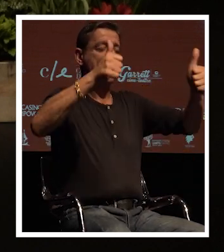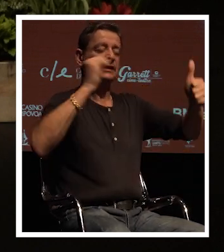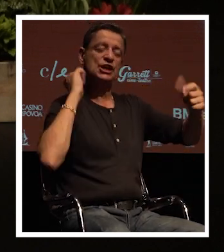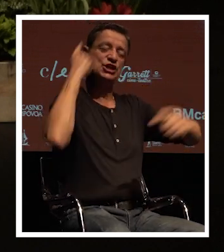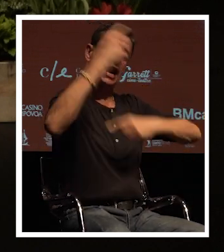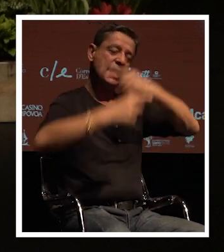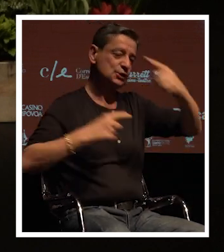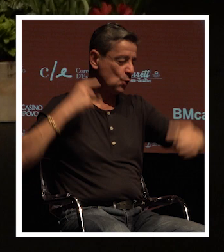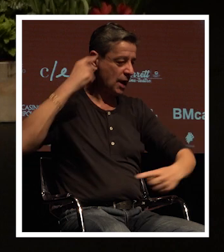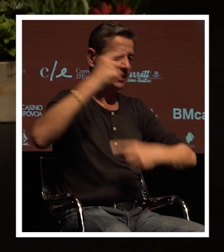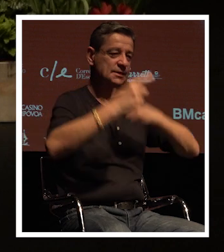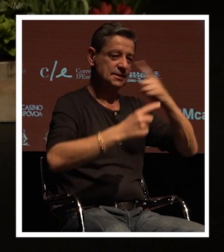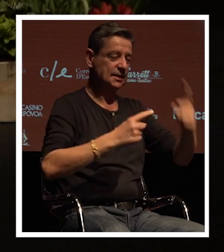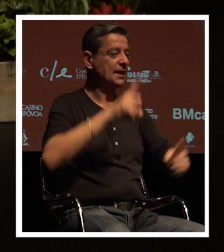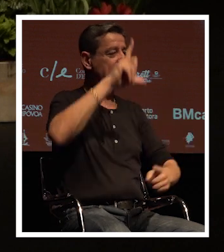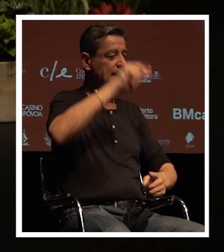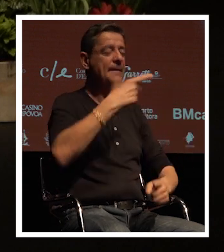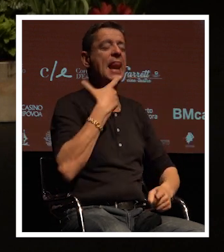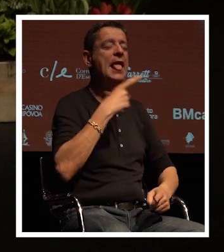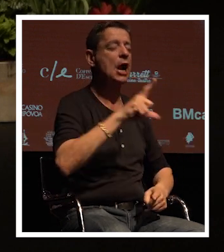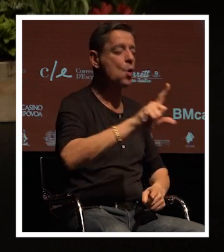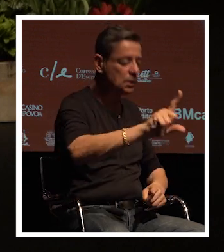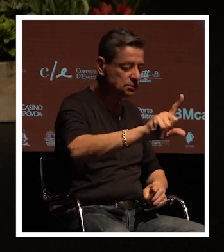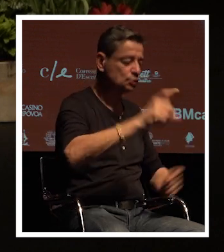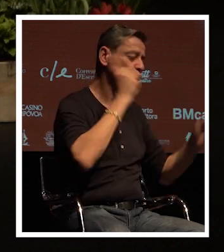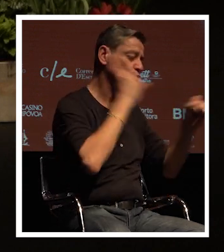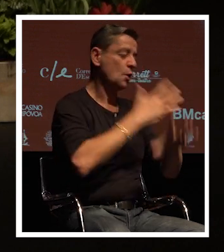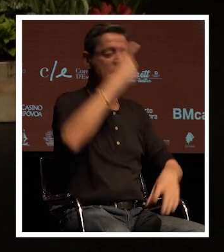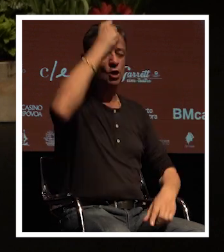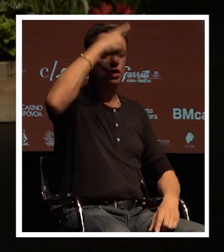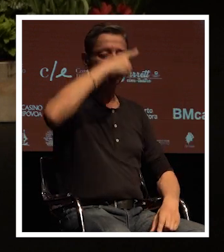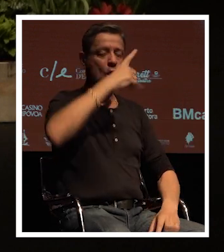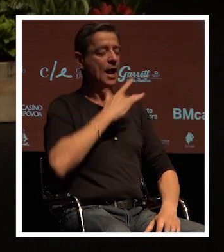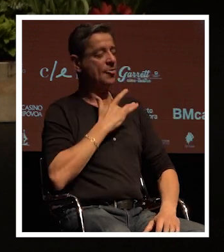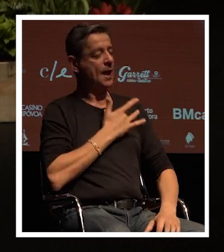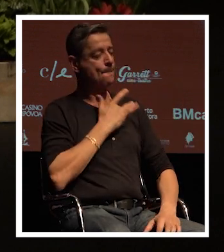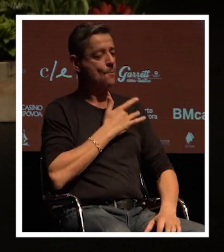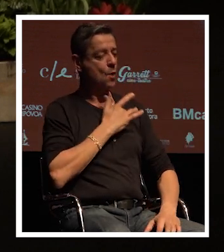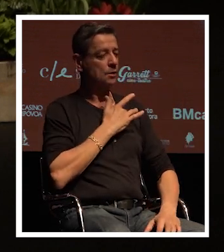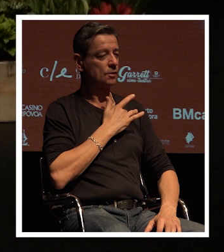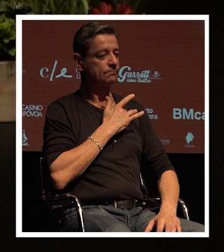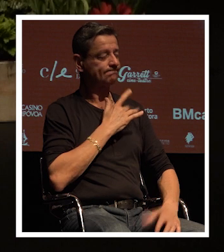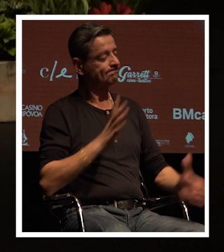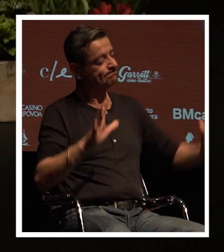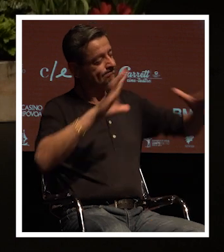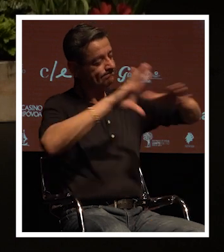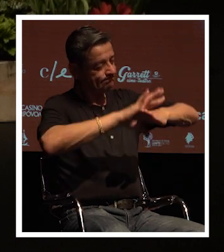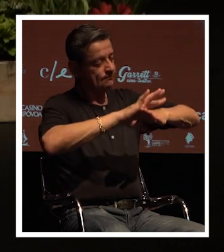gerações não podia deixar de ser e línguas numa história de amor desacertos e